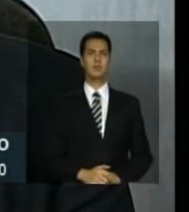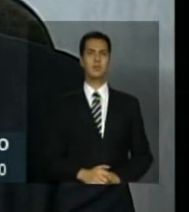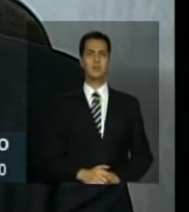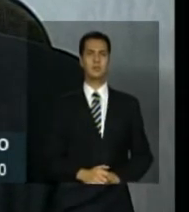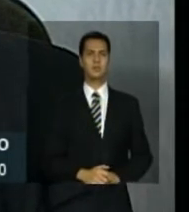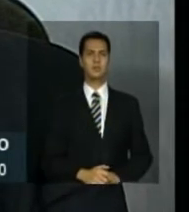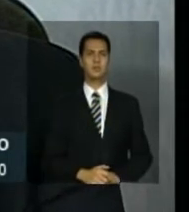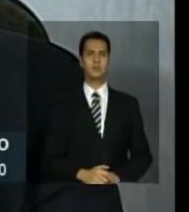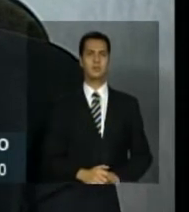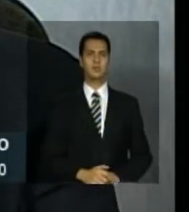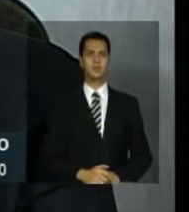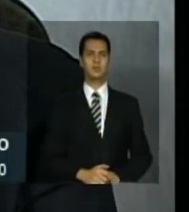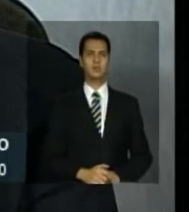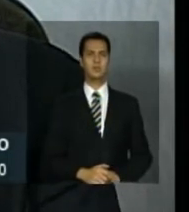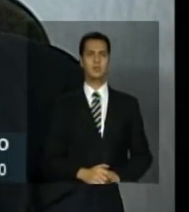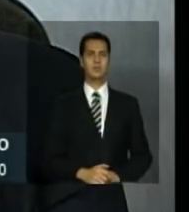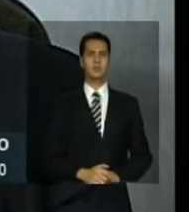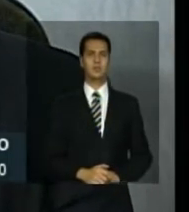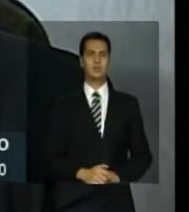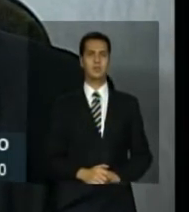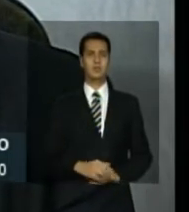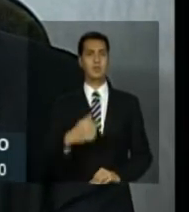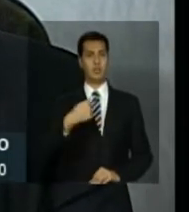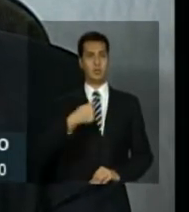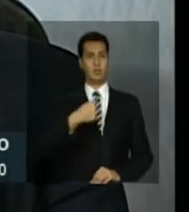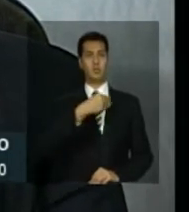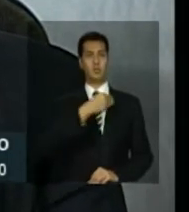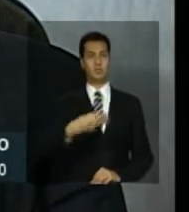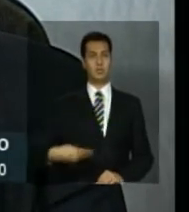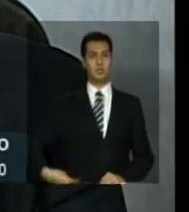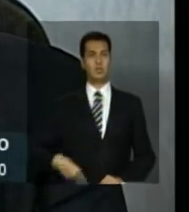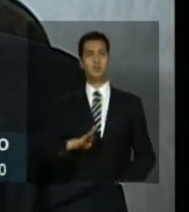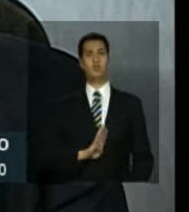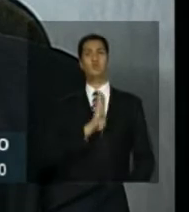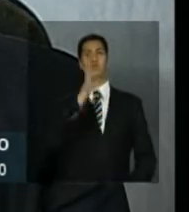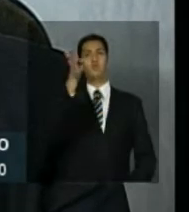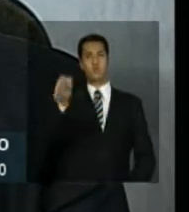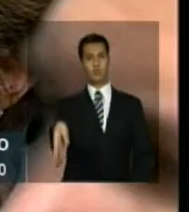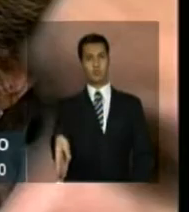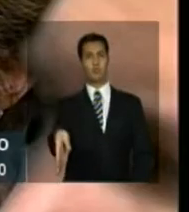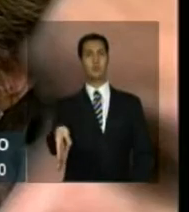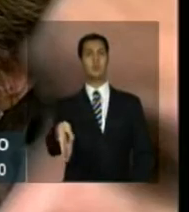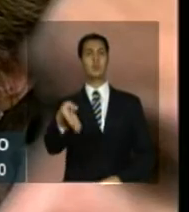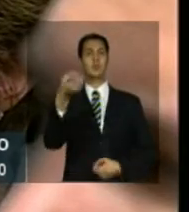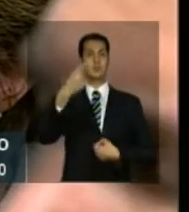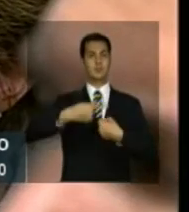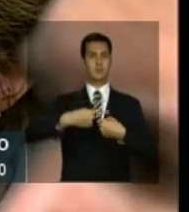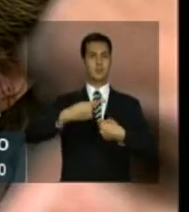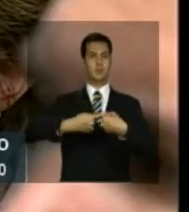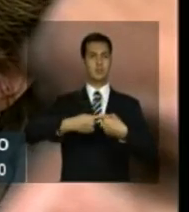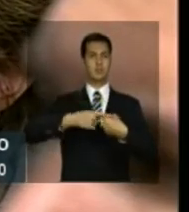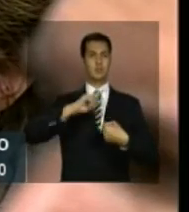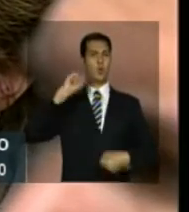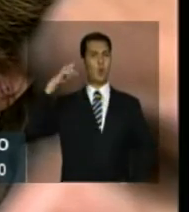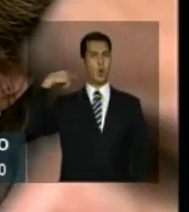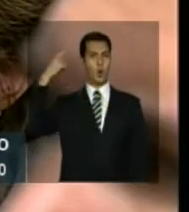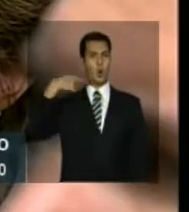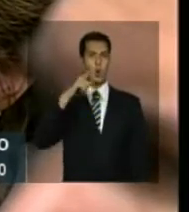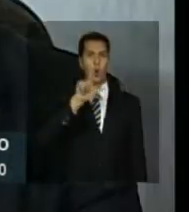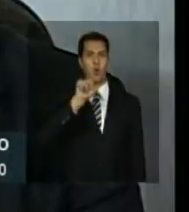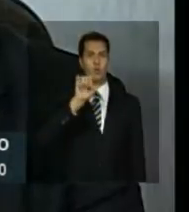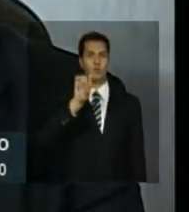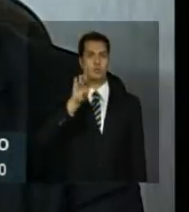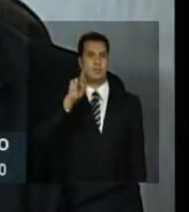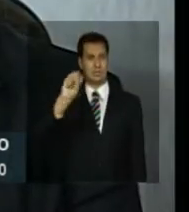o ministro seria que a Londres receber o certificado da vaca louca onde o Brasil